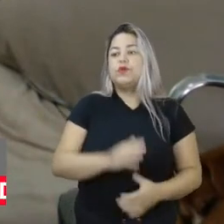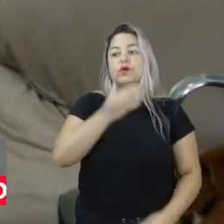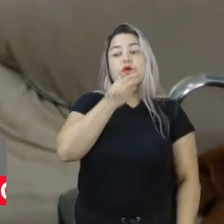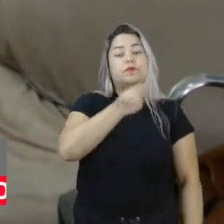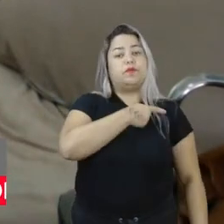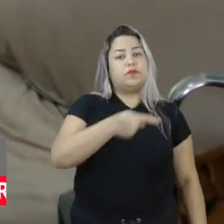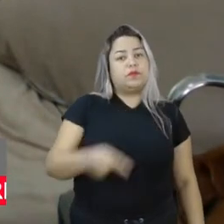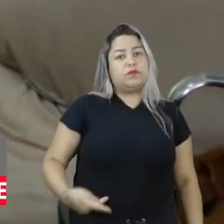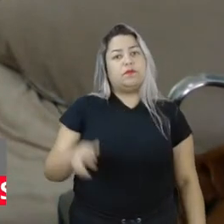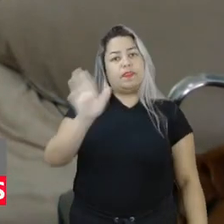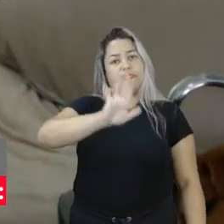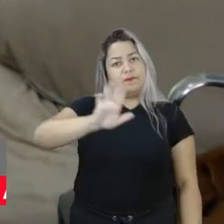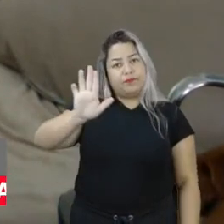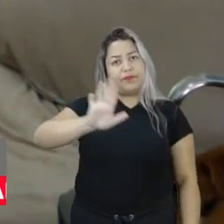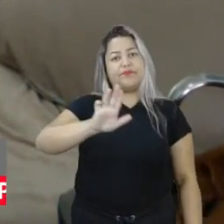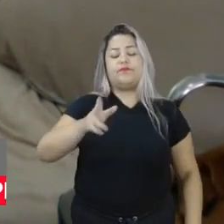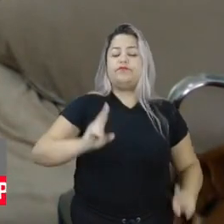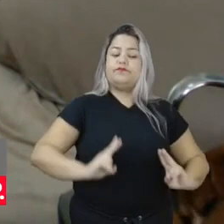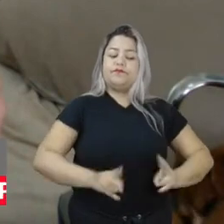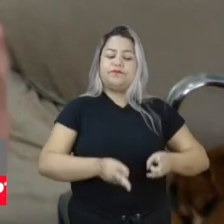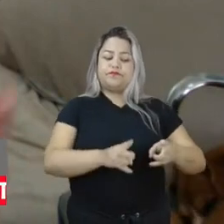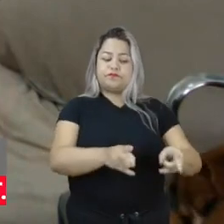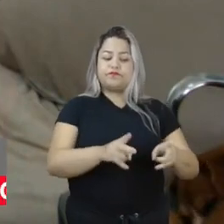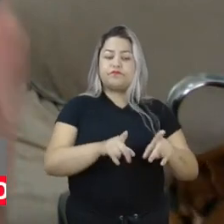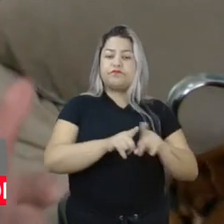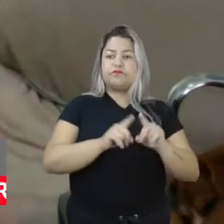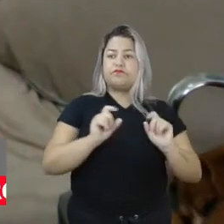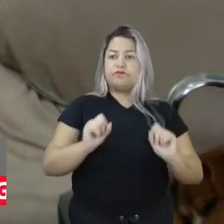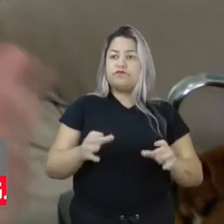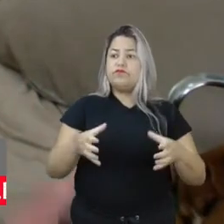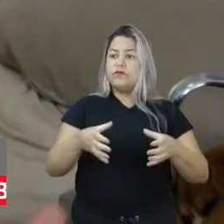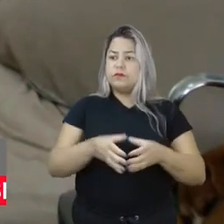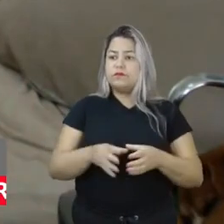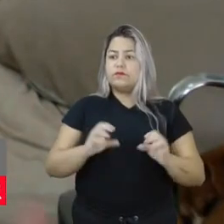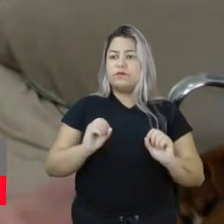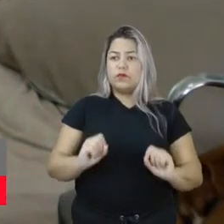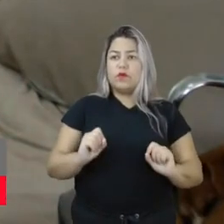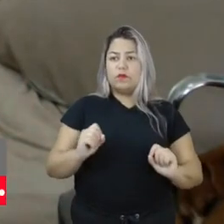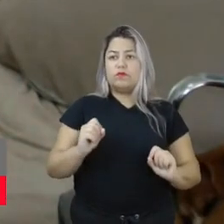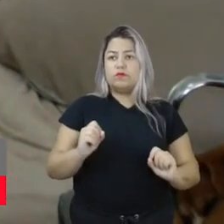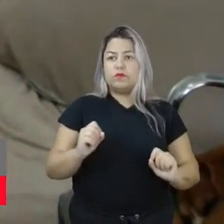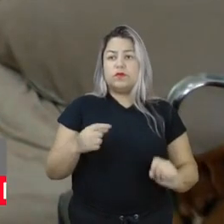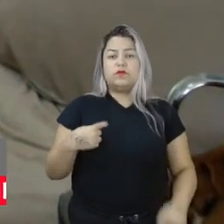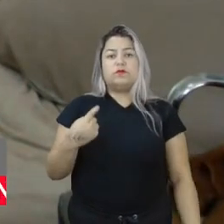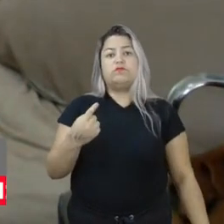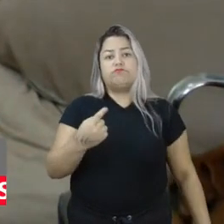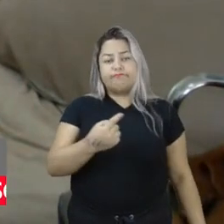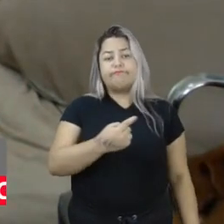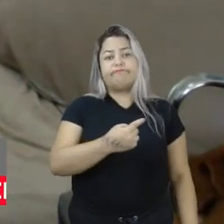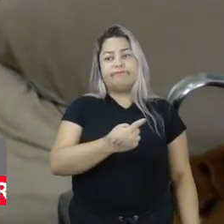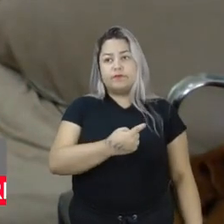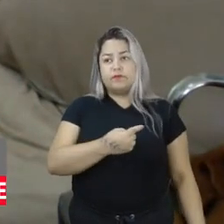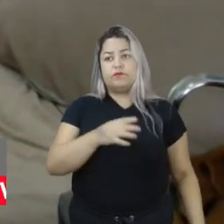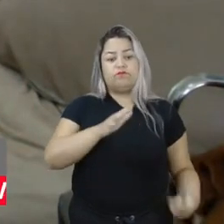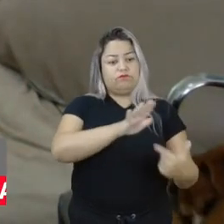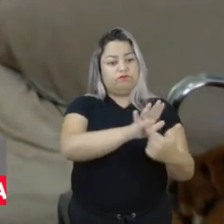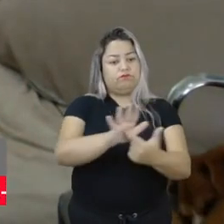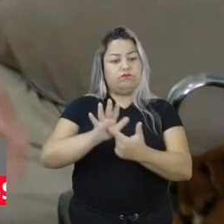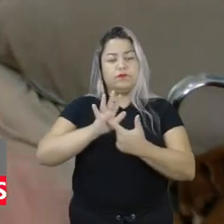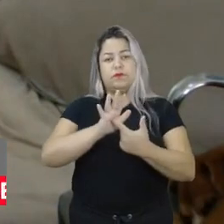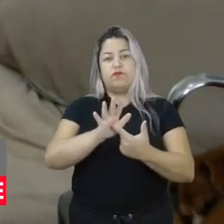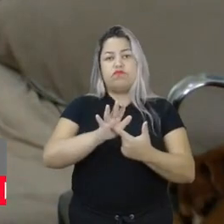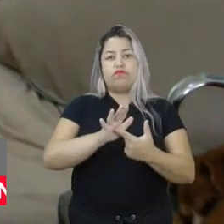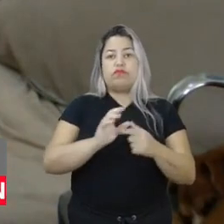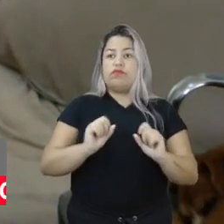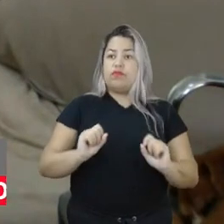Lula fala sempre, a nossa chancelaria demonstrou, tanto o presidente Lula quanto a nossa chancelaria demonstraram diante